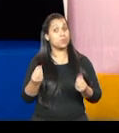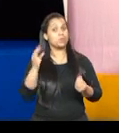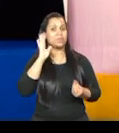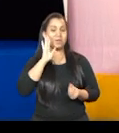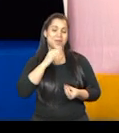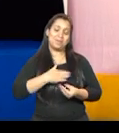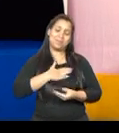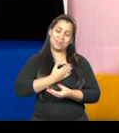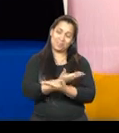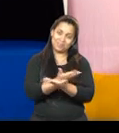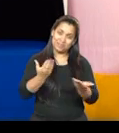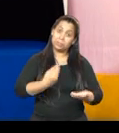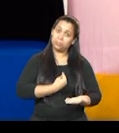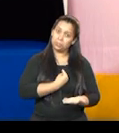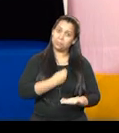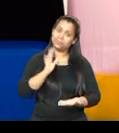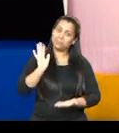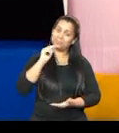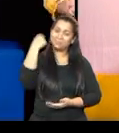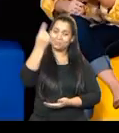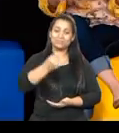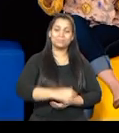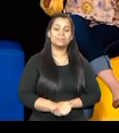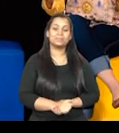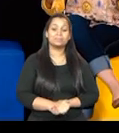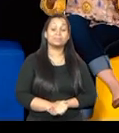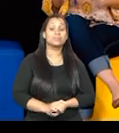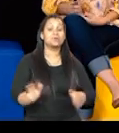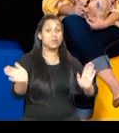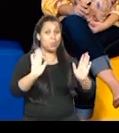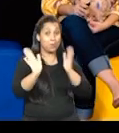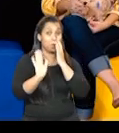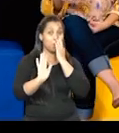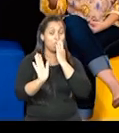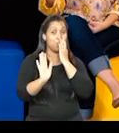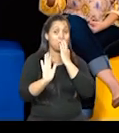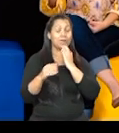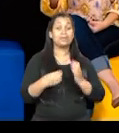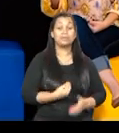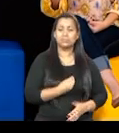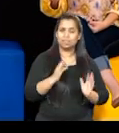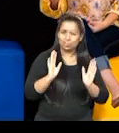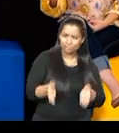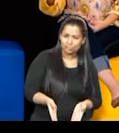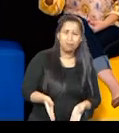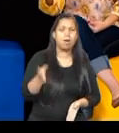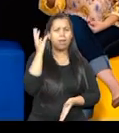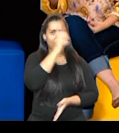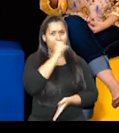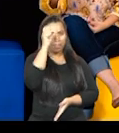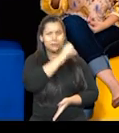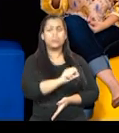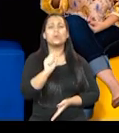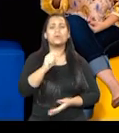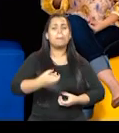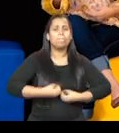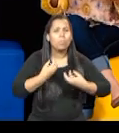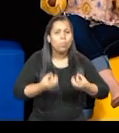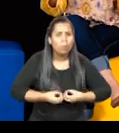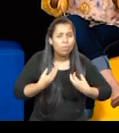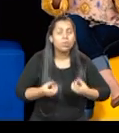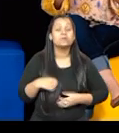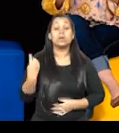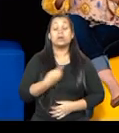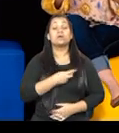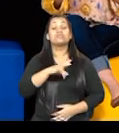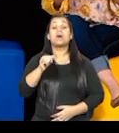com vocês e até a próxima! Olá, pessoal! Agora que vocês já puderam aprender o que é a poesia concreta, nós